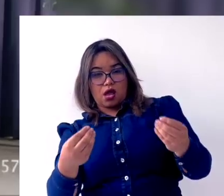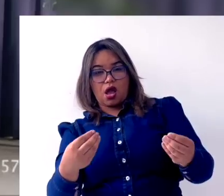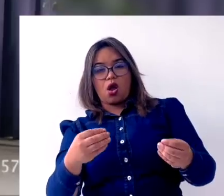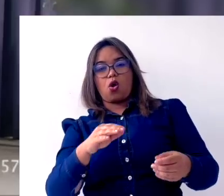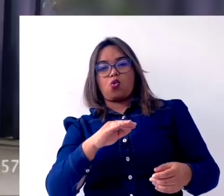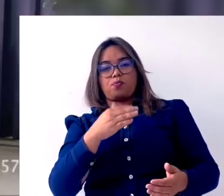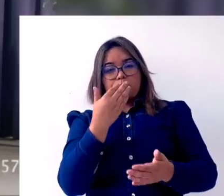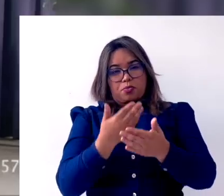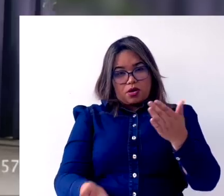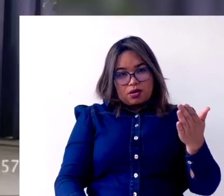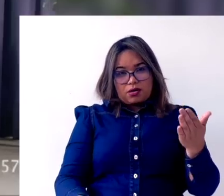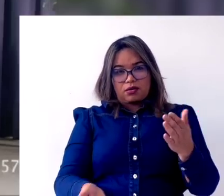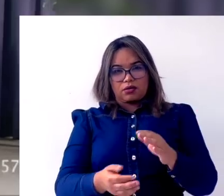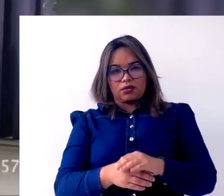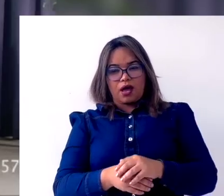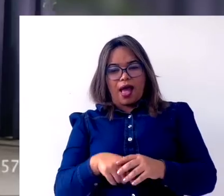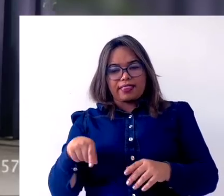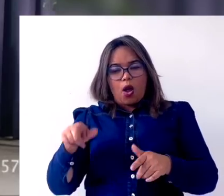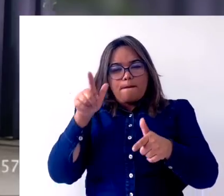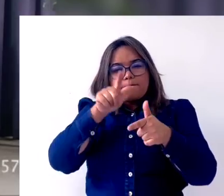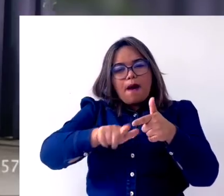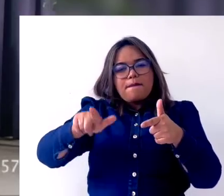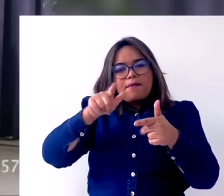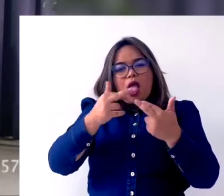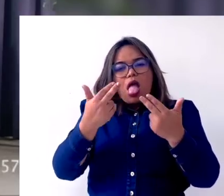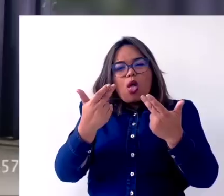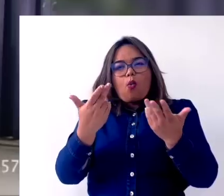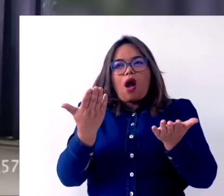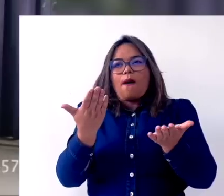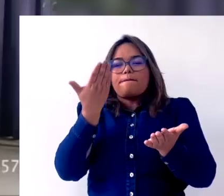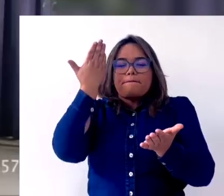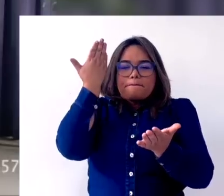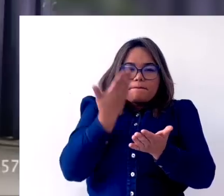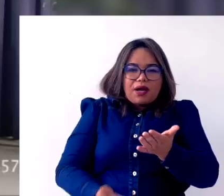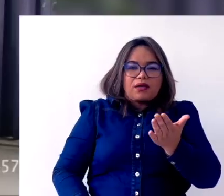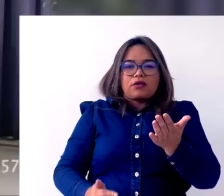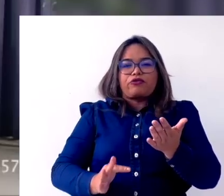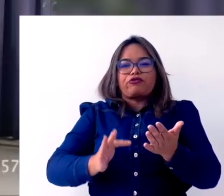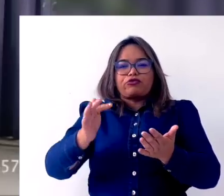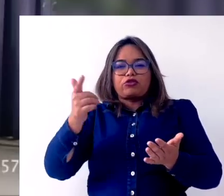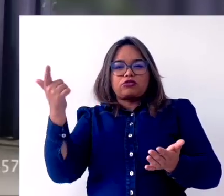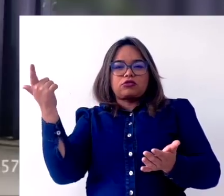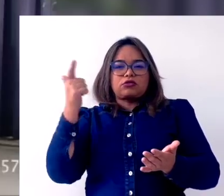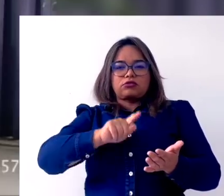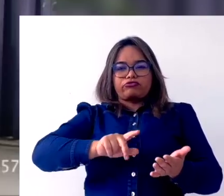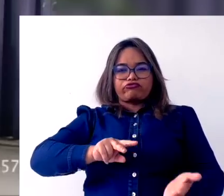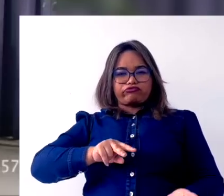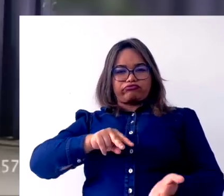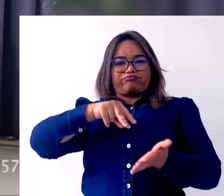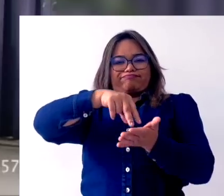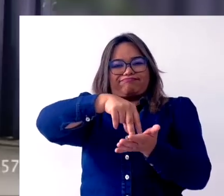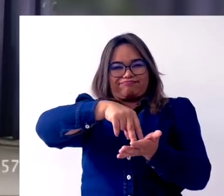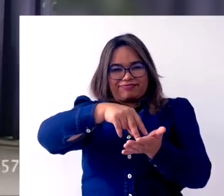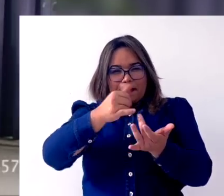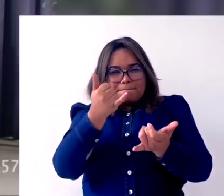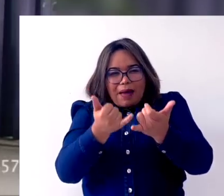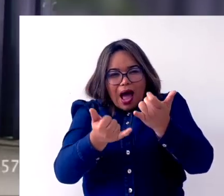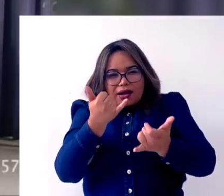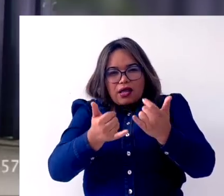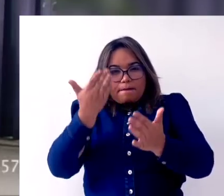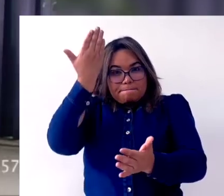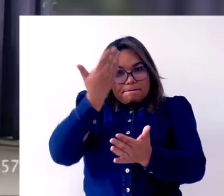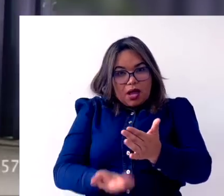ferida e passa por uma ressurreição. É uma contrafação de Cristo. Parece, então, ter uma